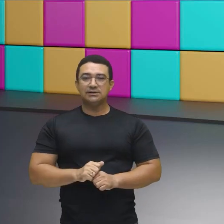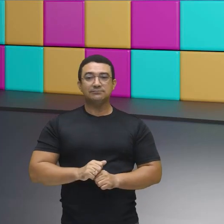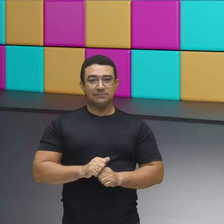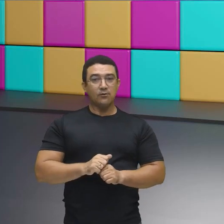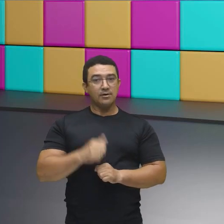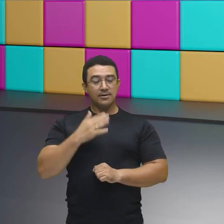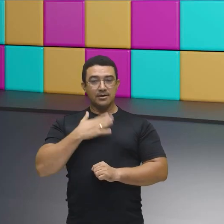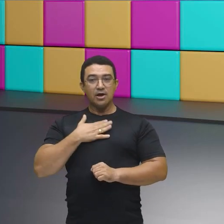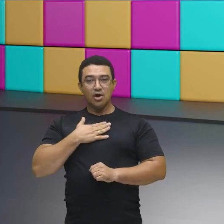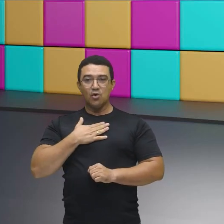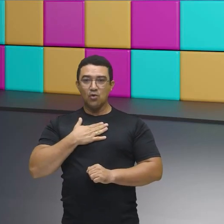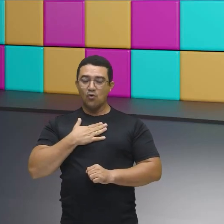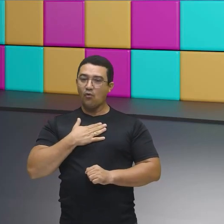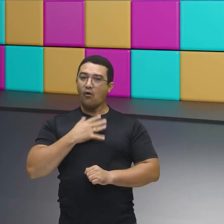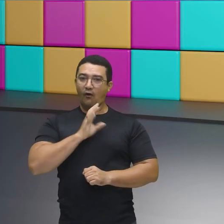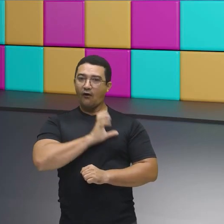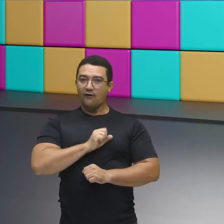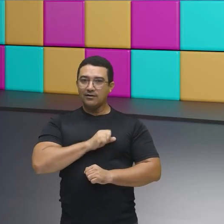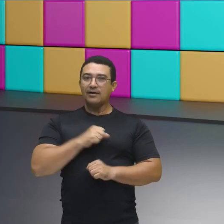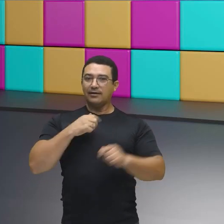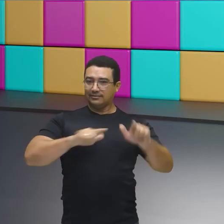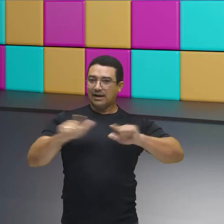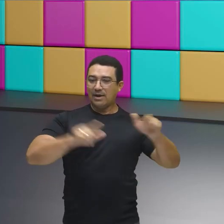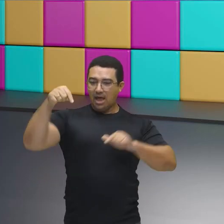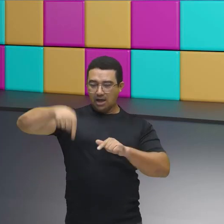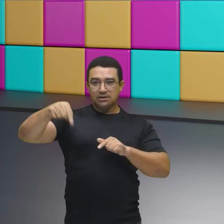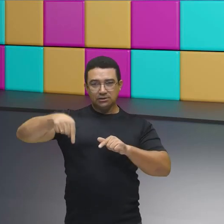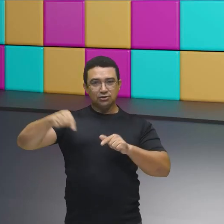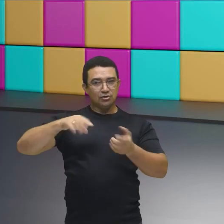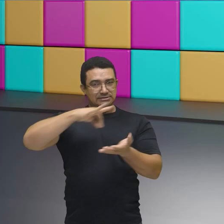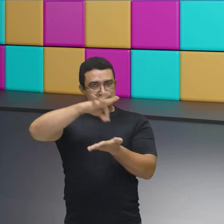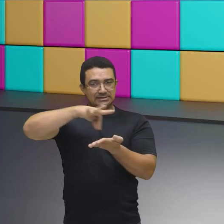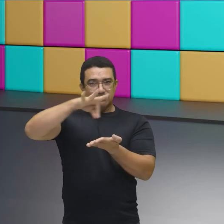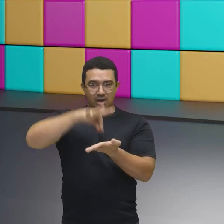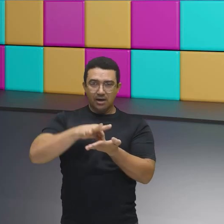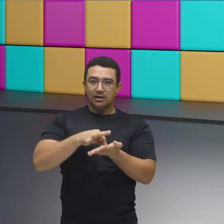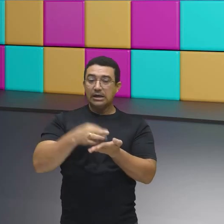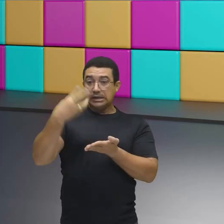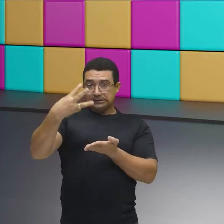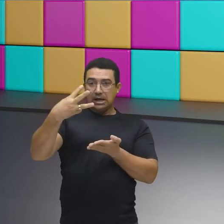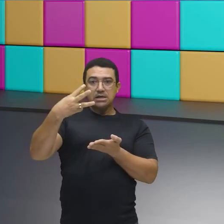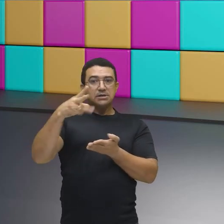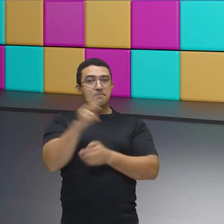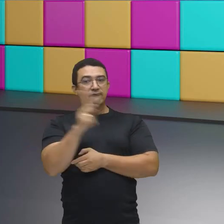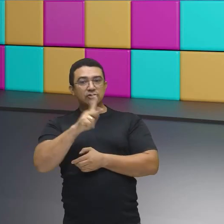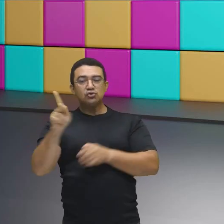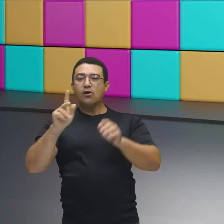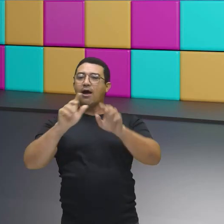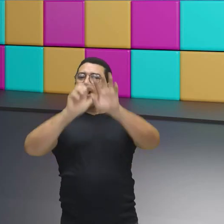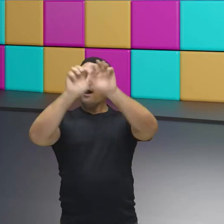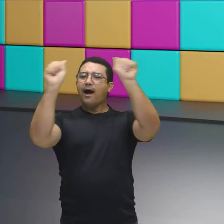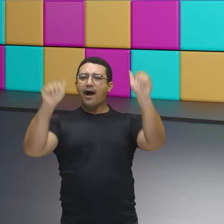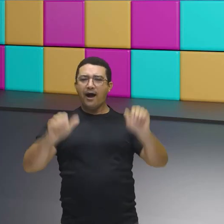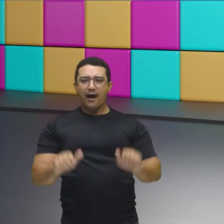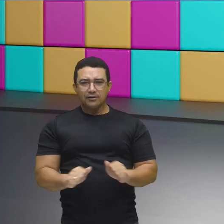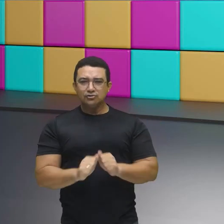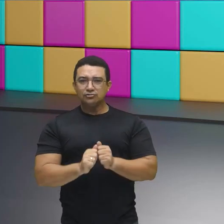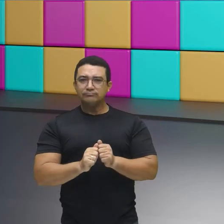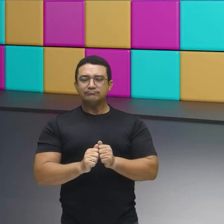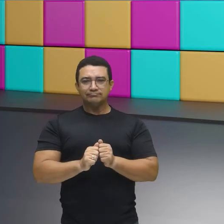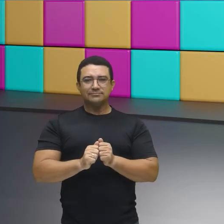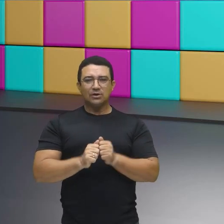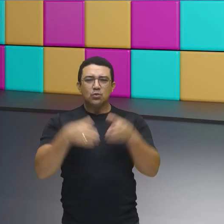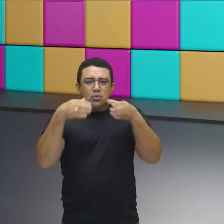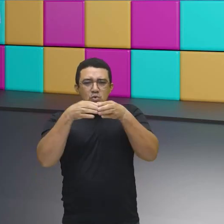profissionais aqui no CEMEAM, tá? Como professora de arte. Tenho mais 3 colegas, professora Arlene e professora Gabriela, que fazem parte. Com certeza